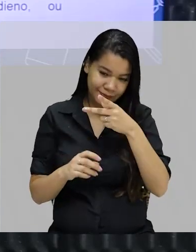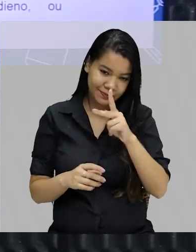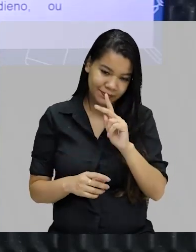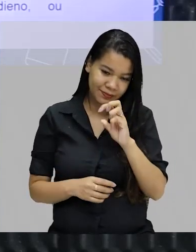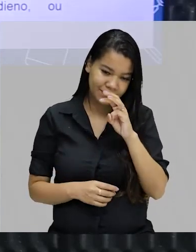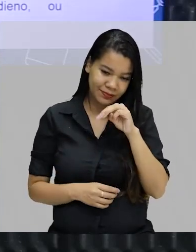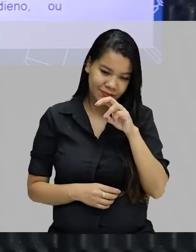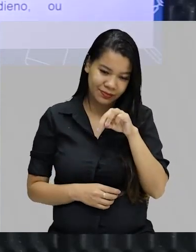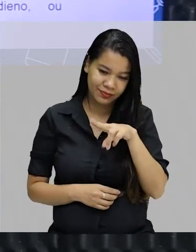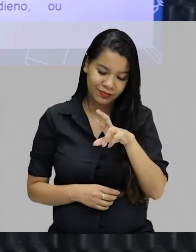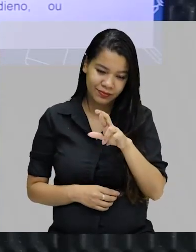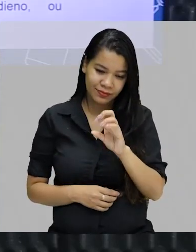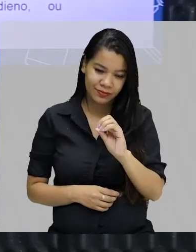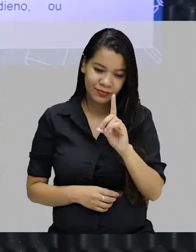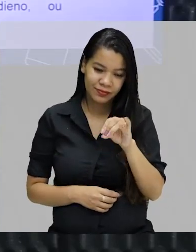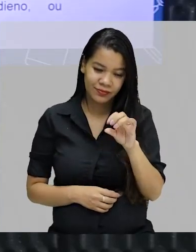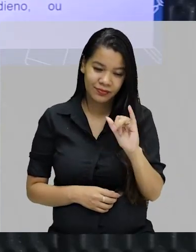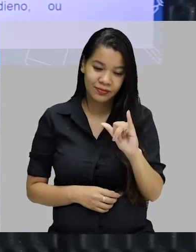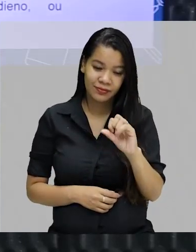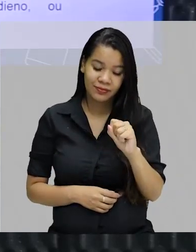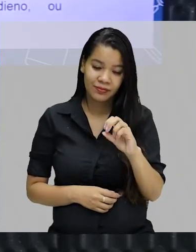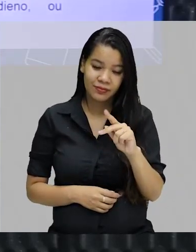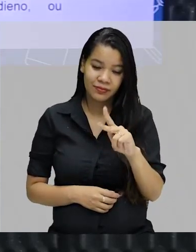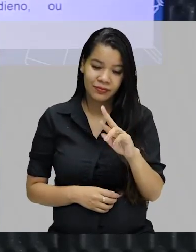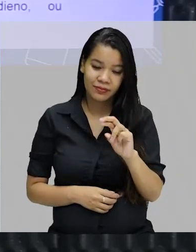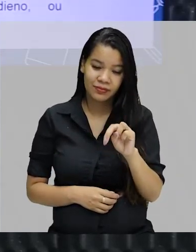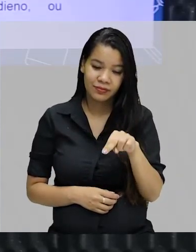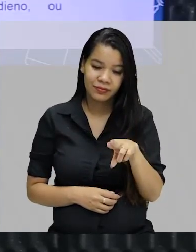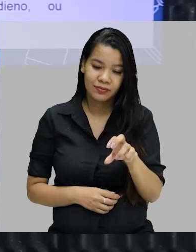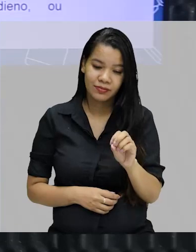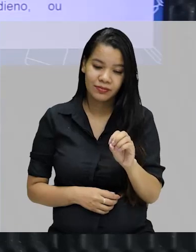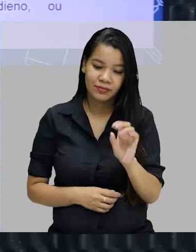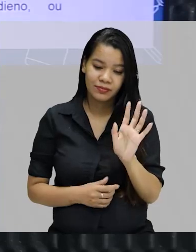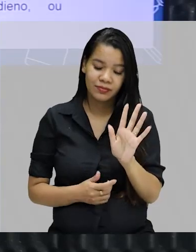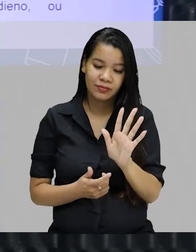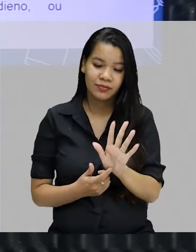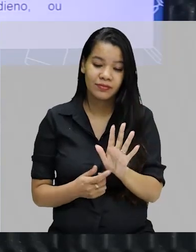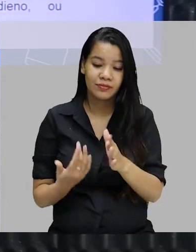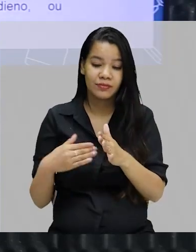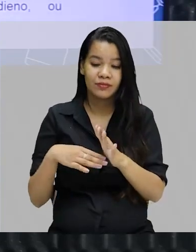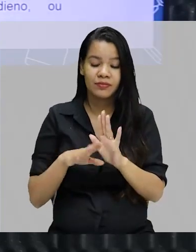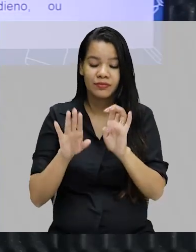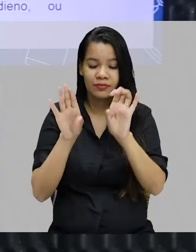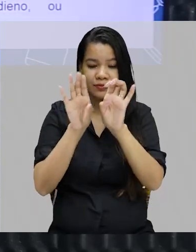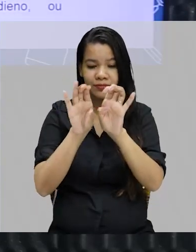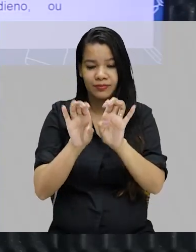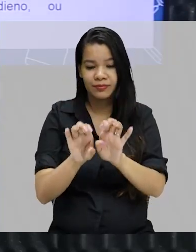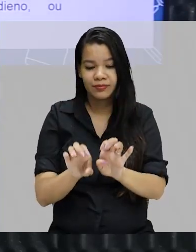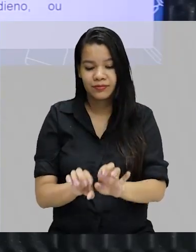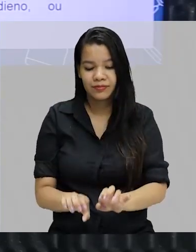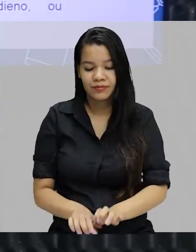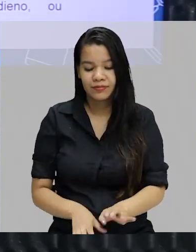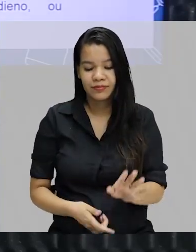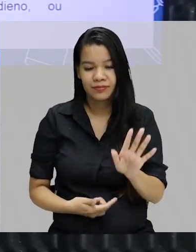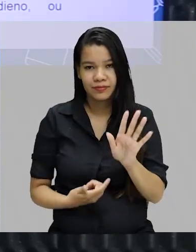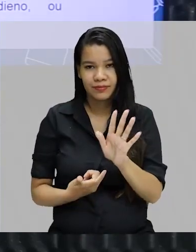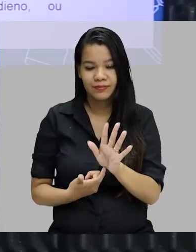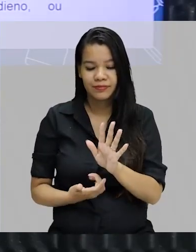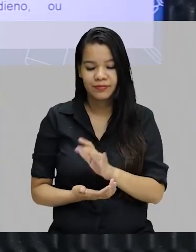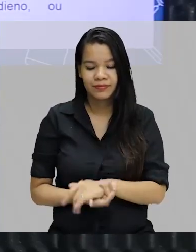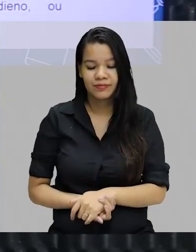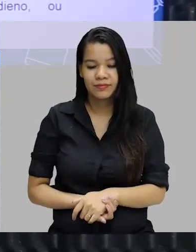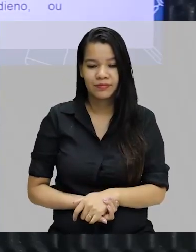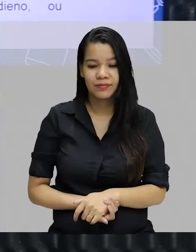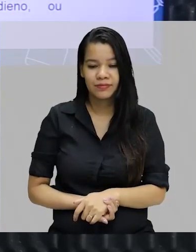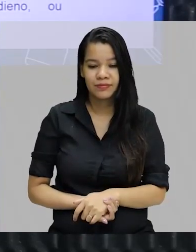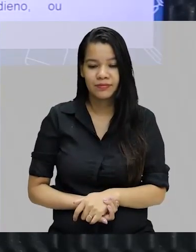desse monômero. É o isopreno, né? Eu trouxe até aqui a estrutura, né, do isopreno, tudo